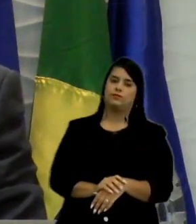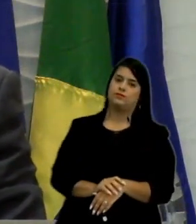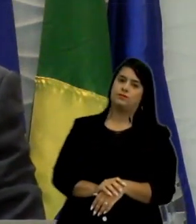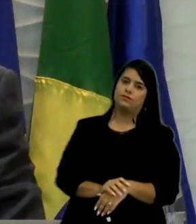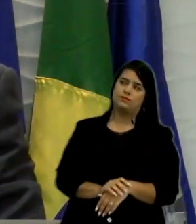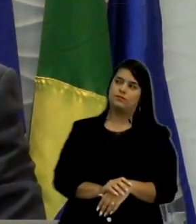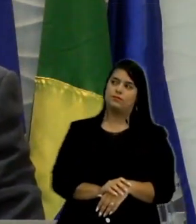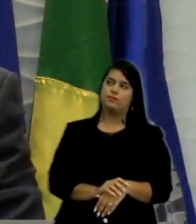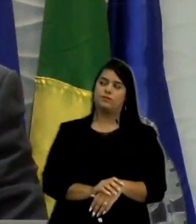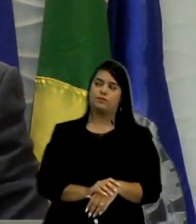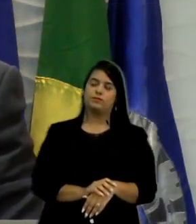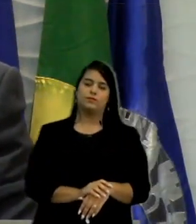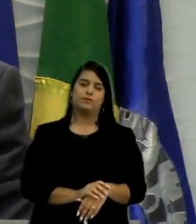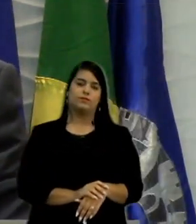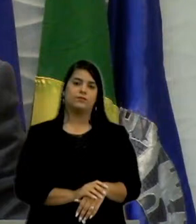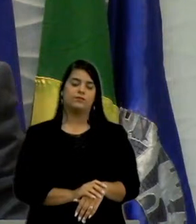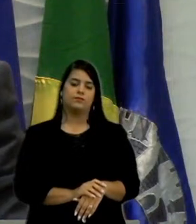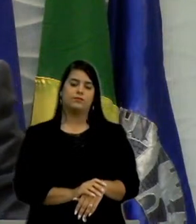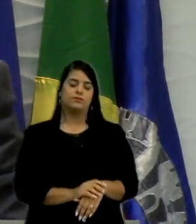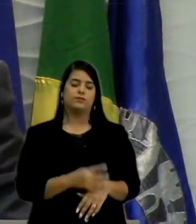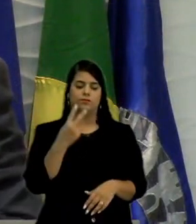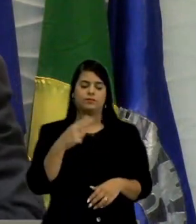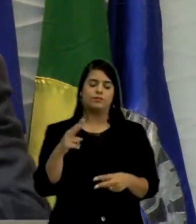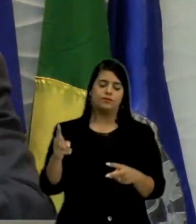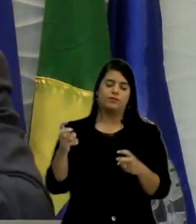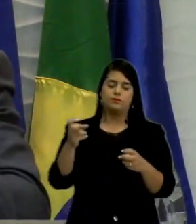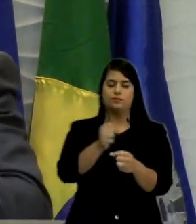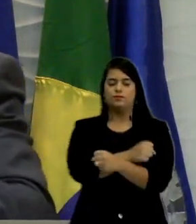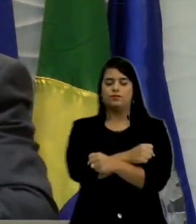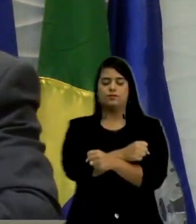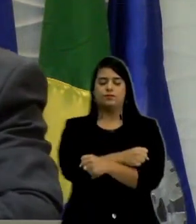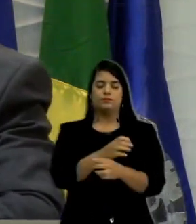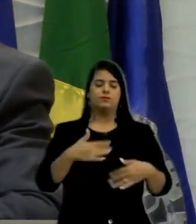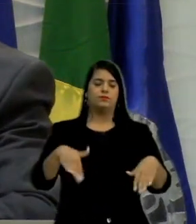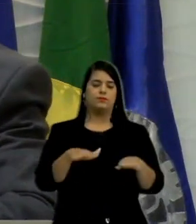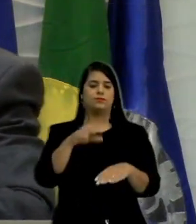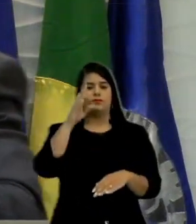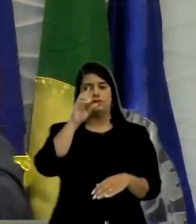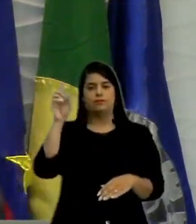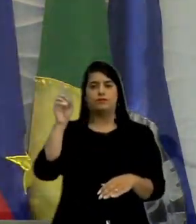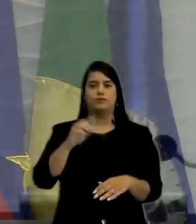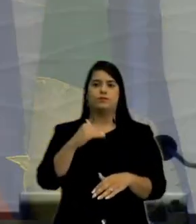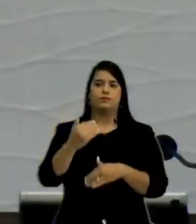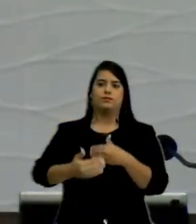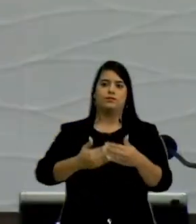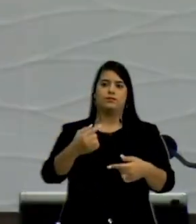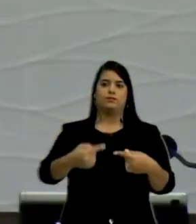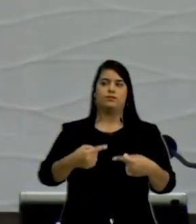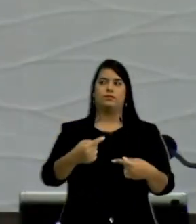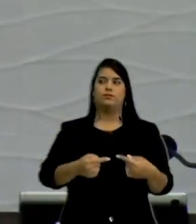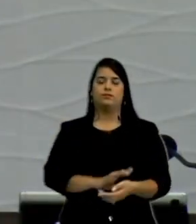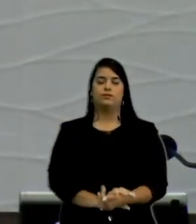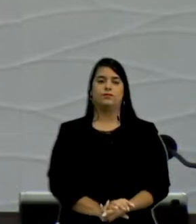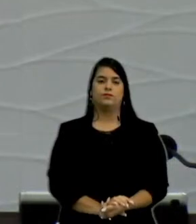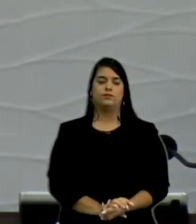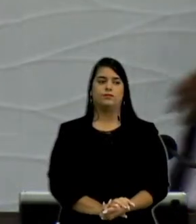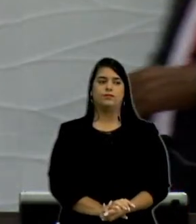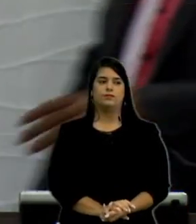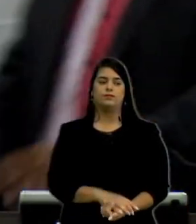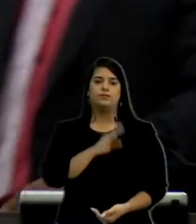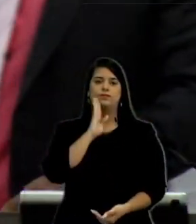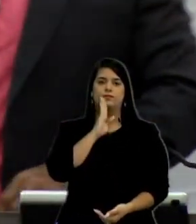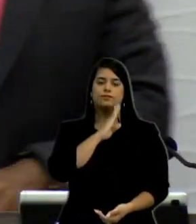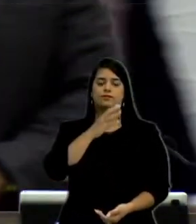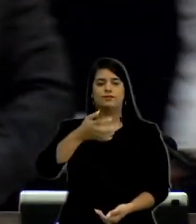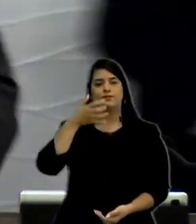que querem ver e observar. Um forte abraço e todos com Deus e até a próxima oportunidade. Continua em discussão. Discutindo o vereador Bruno